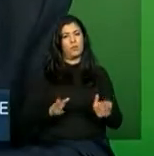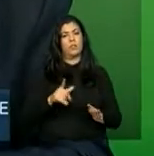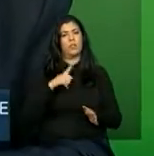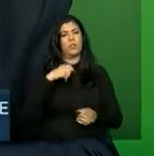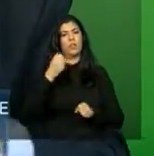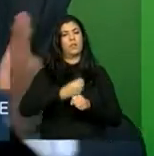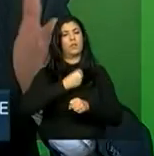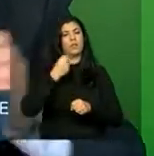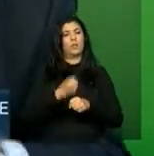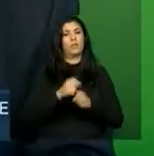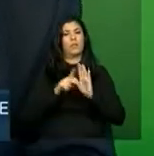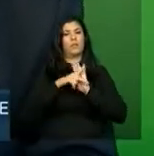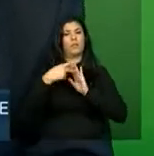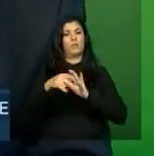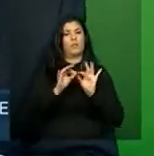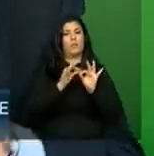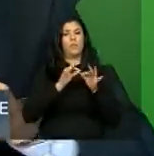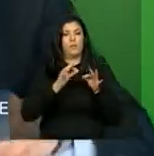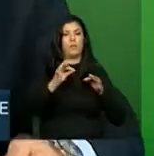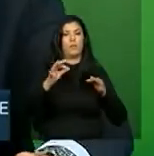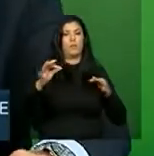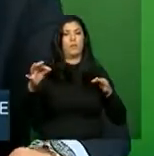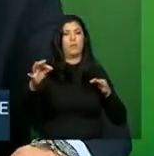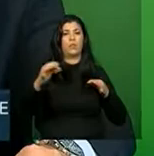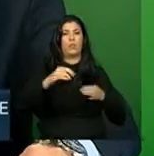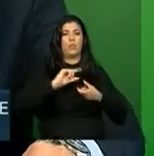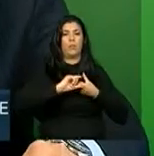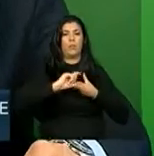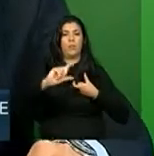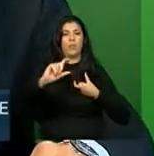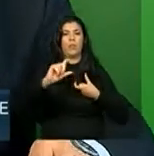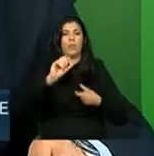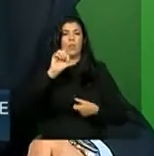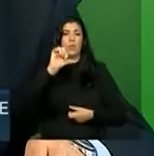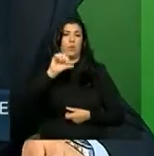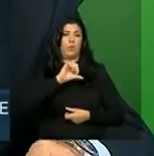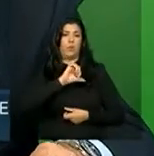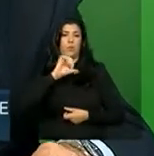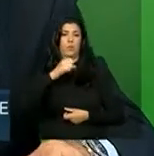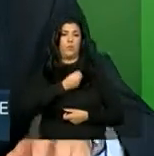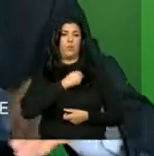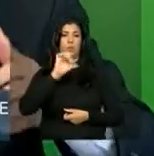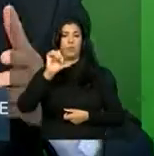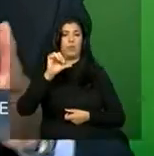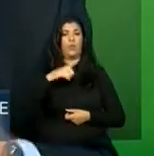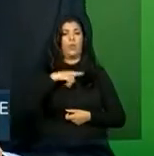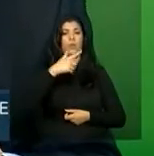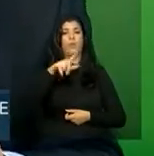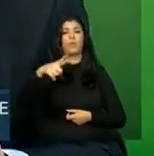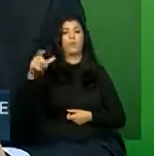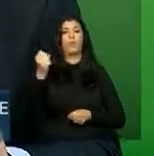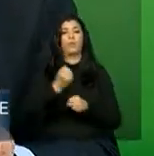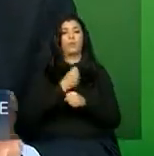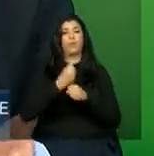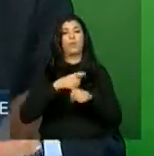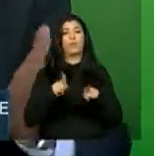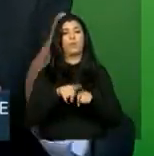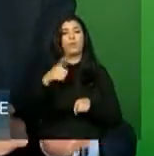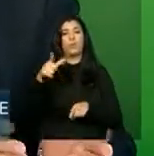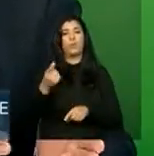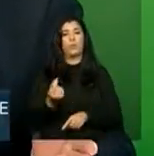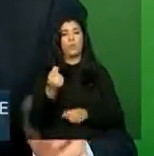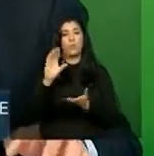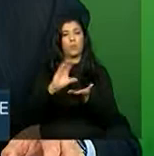essa obra da extensão da linha 9 nós temos outras obras inclusive algum financiamento